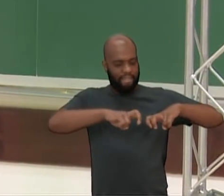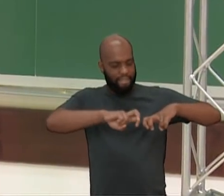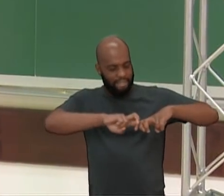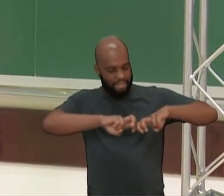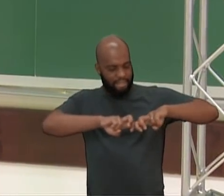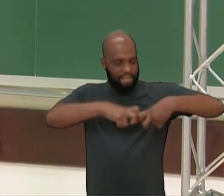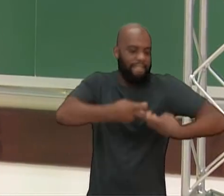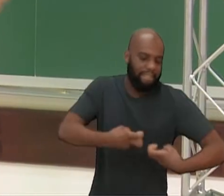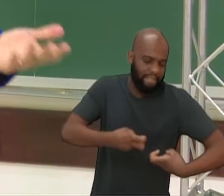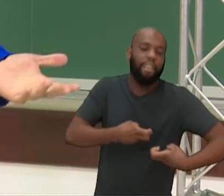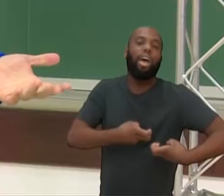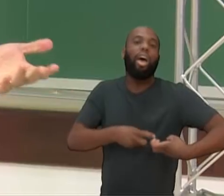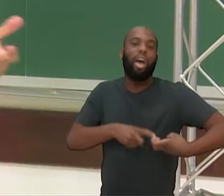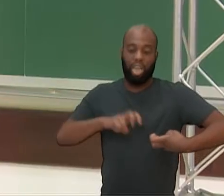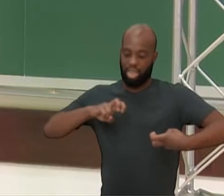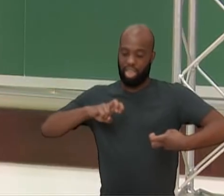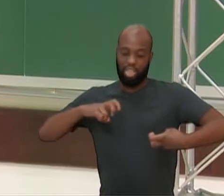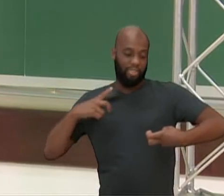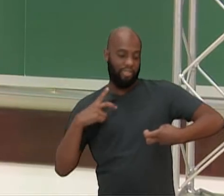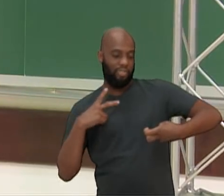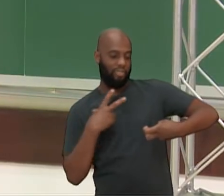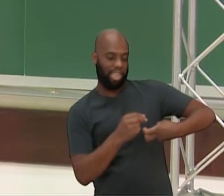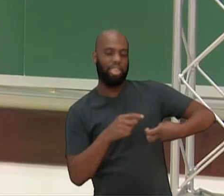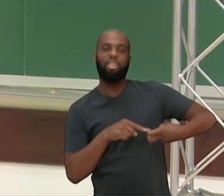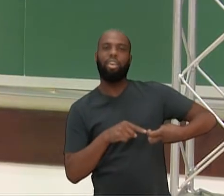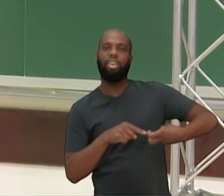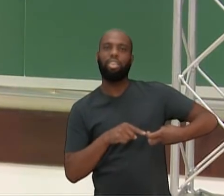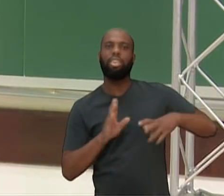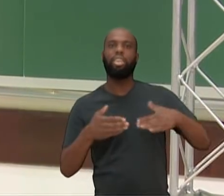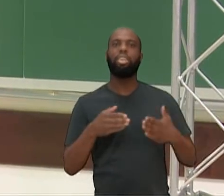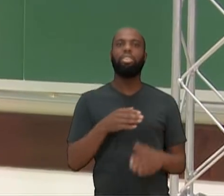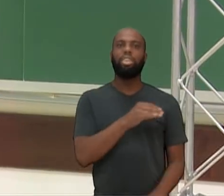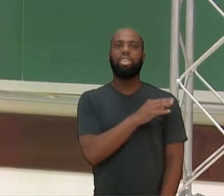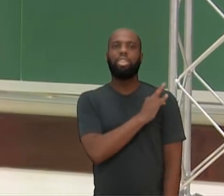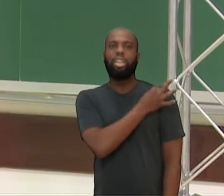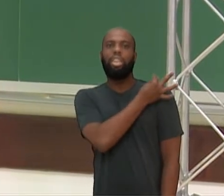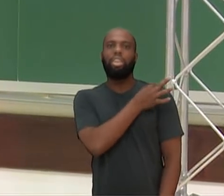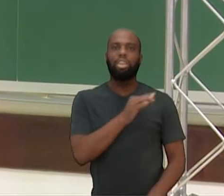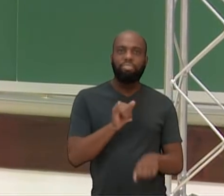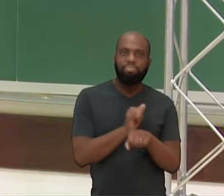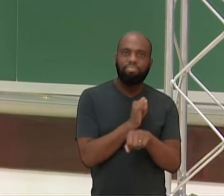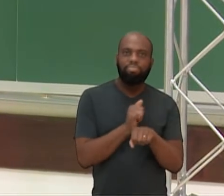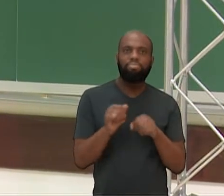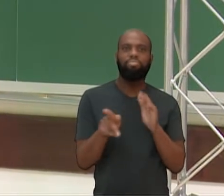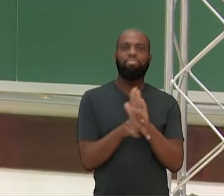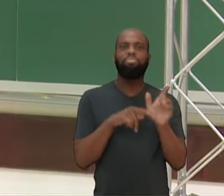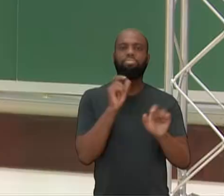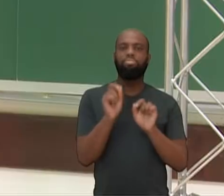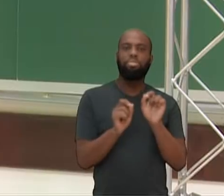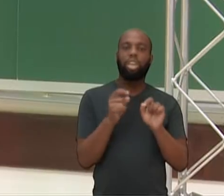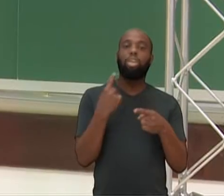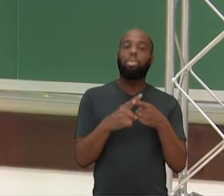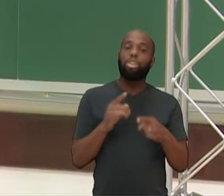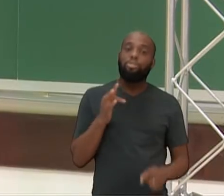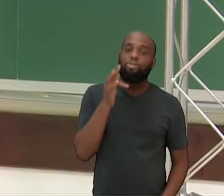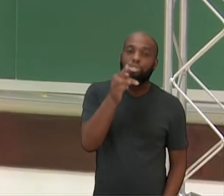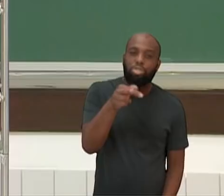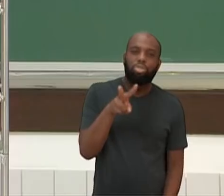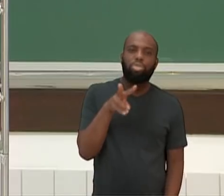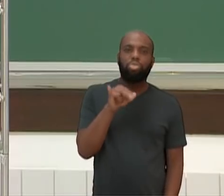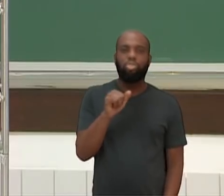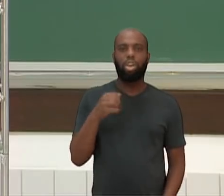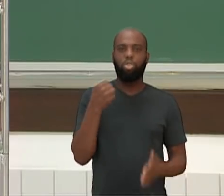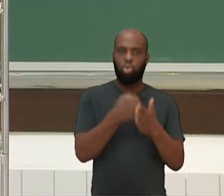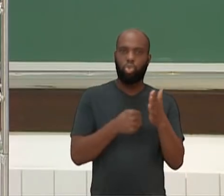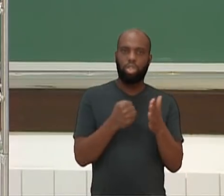colega com as costas no chão. Ele venceu a luta. Então, técnicas voltadas lá para frente, para o futuro, para ele ser um